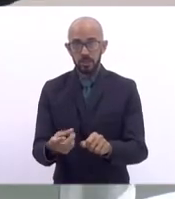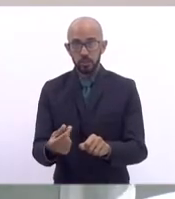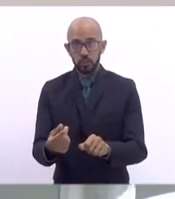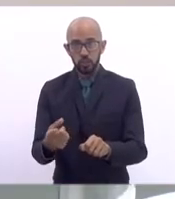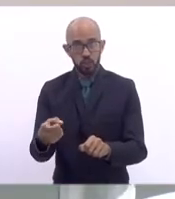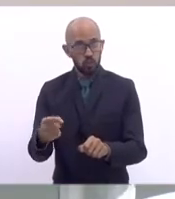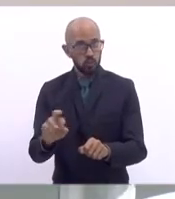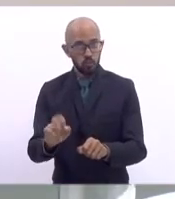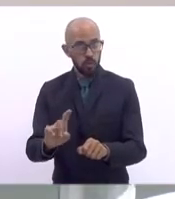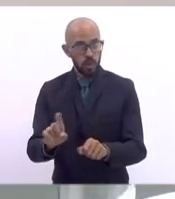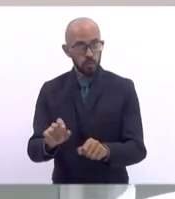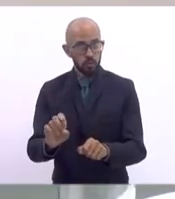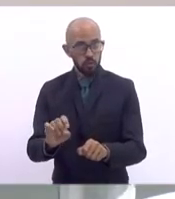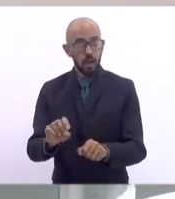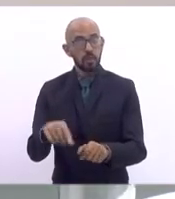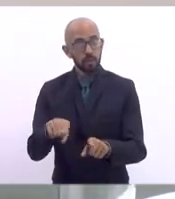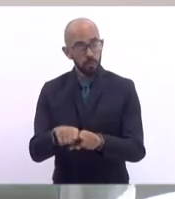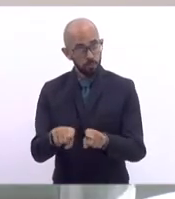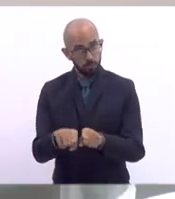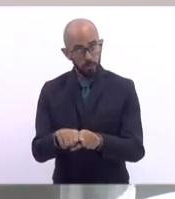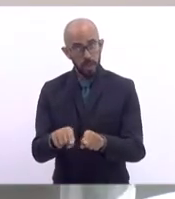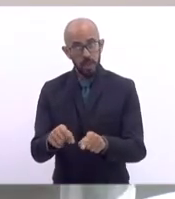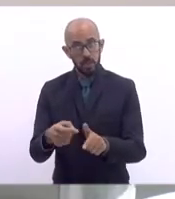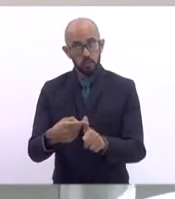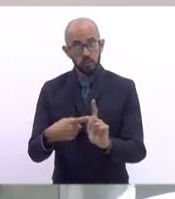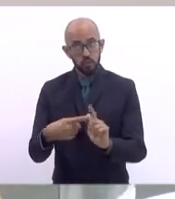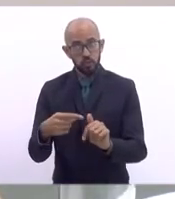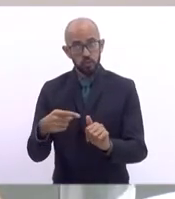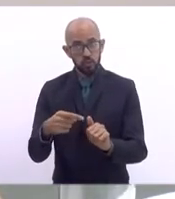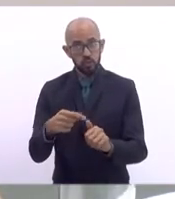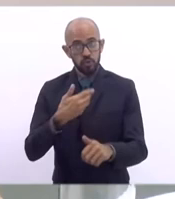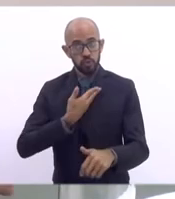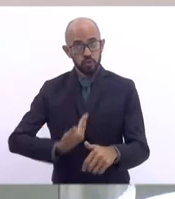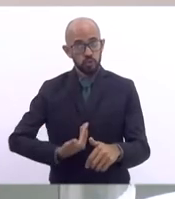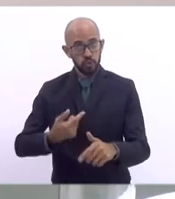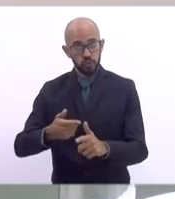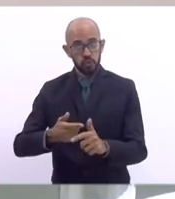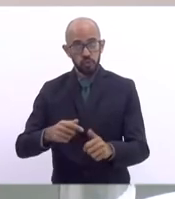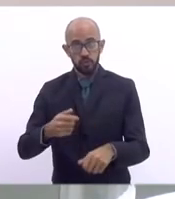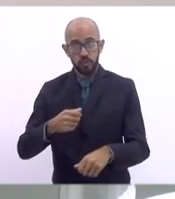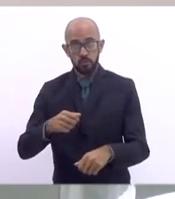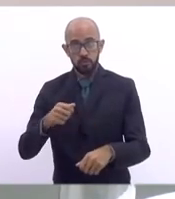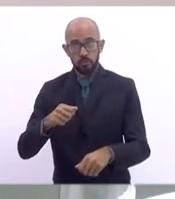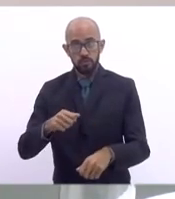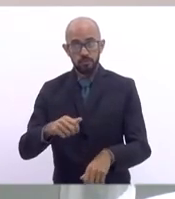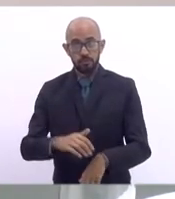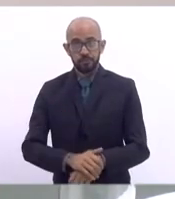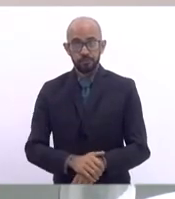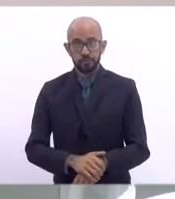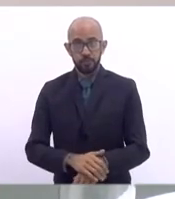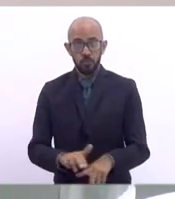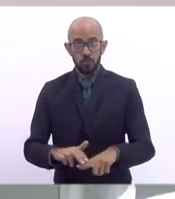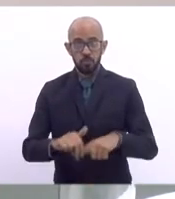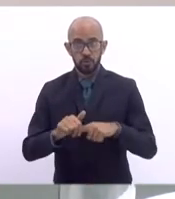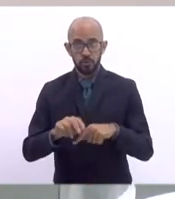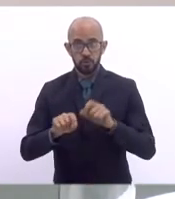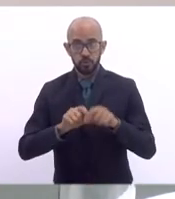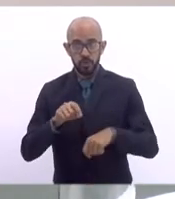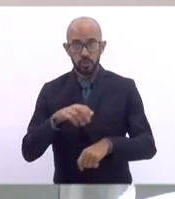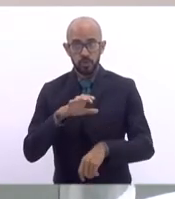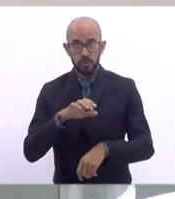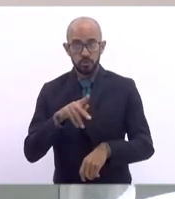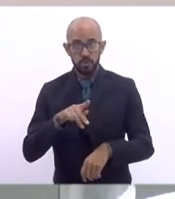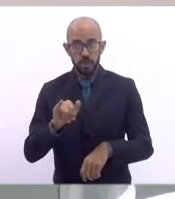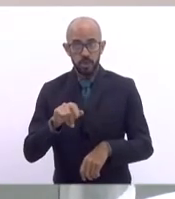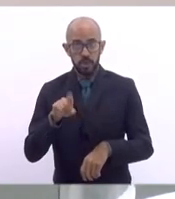fazer só a moeda não é mentira título da dívida pública que a gente não emite então por isso essa essa CPI é